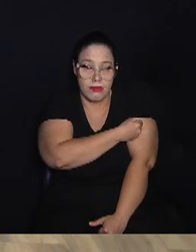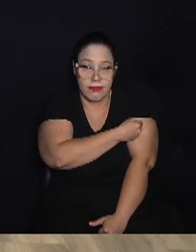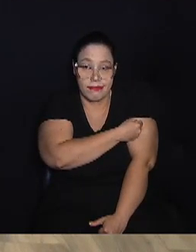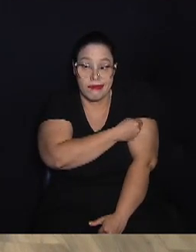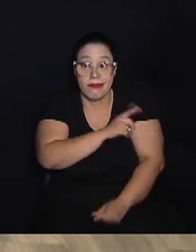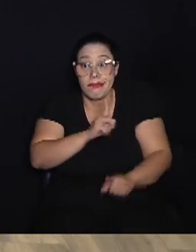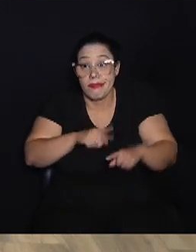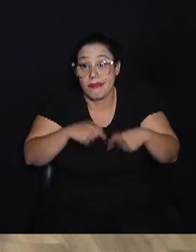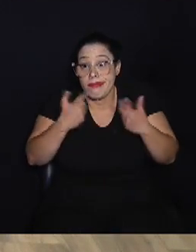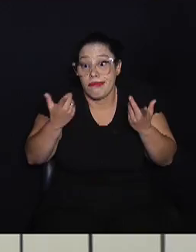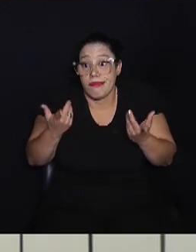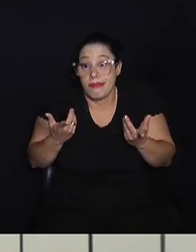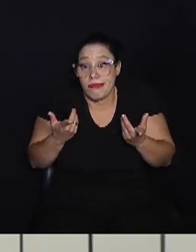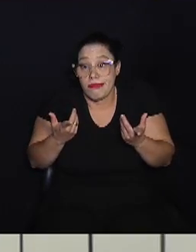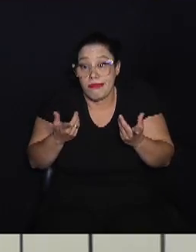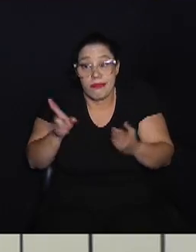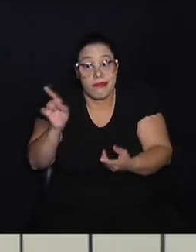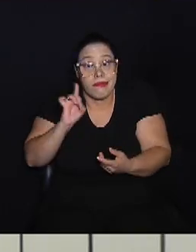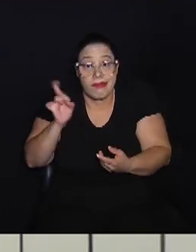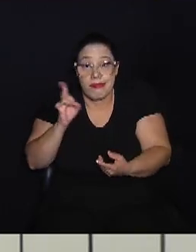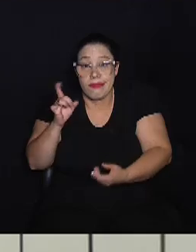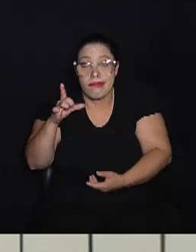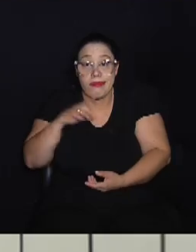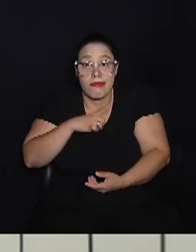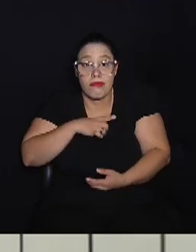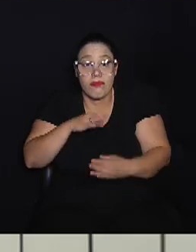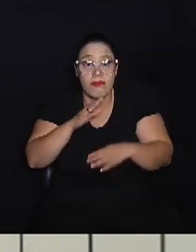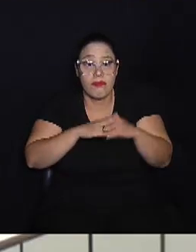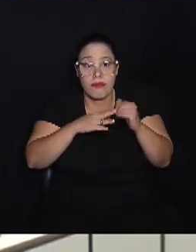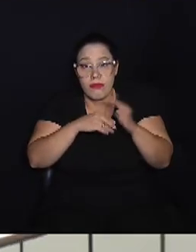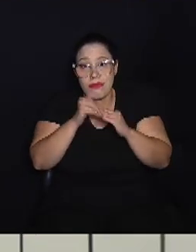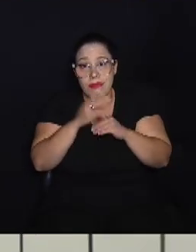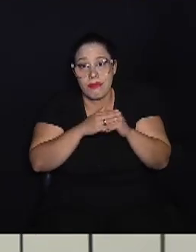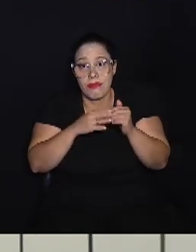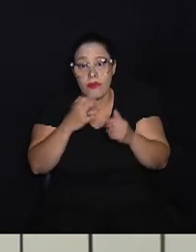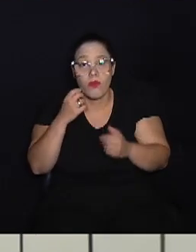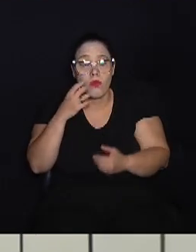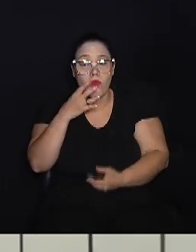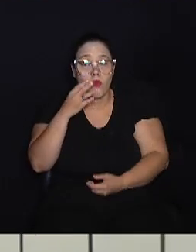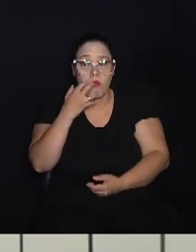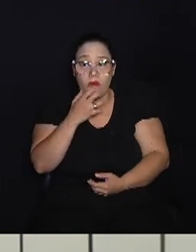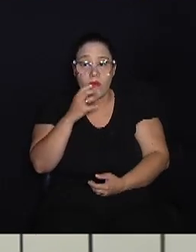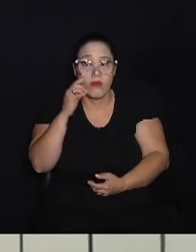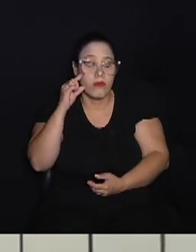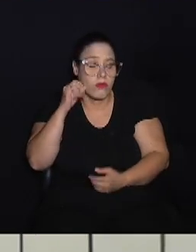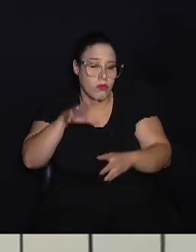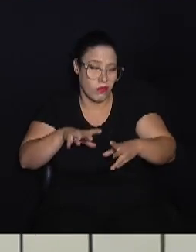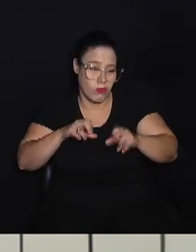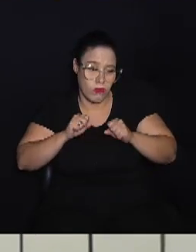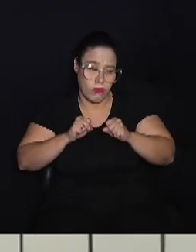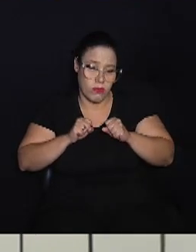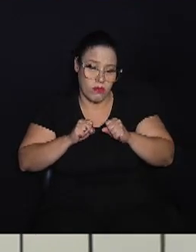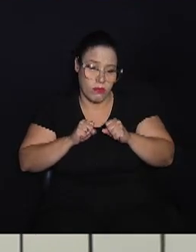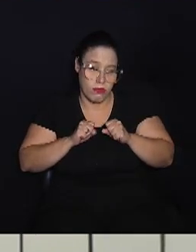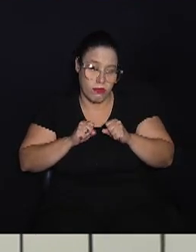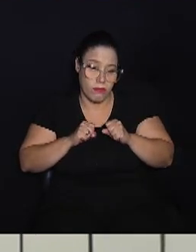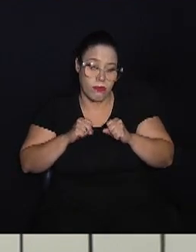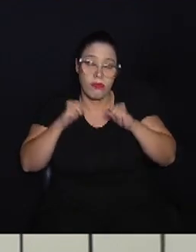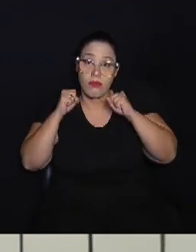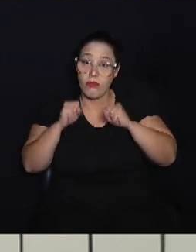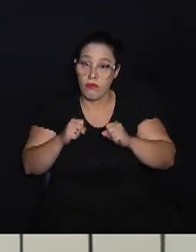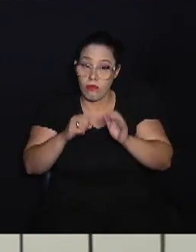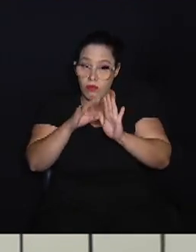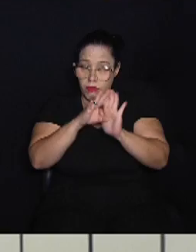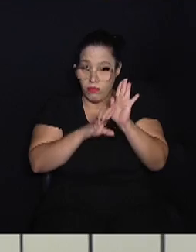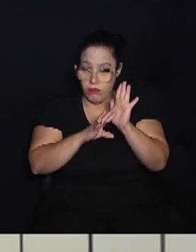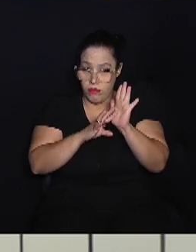ou seja, não há nenhum tipo de tratamento para um cão ou um gato infectado. Os tutores devem manter a